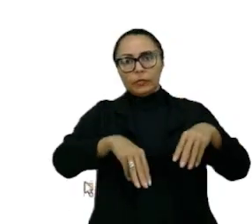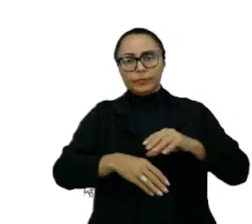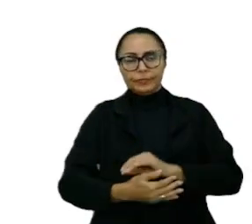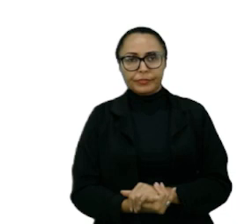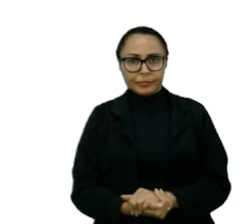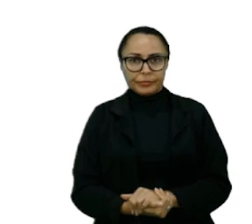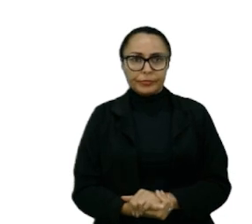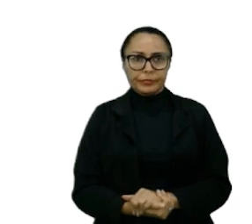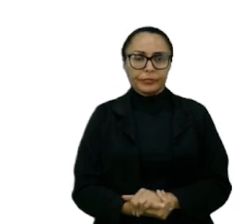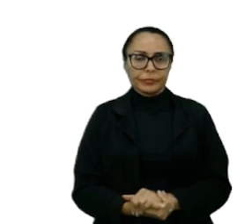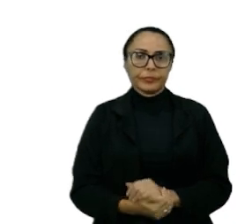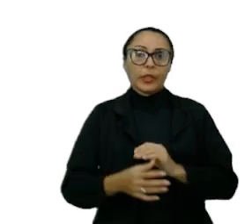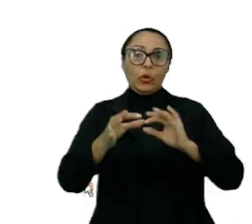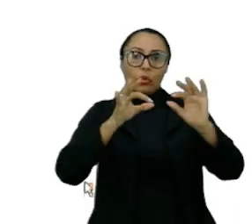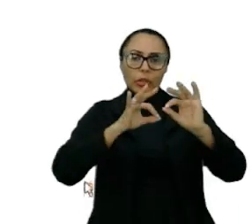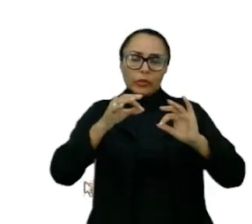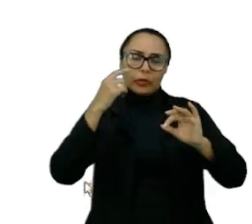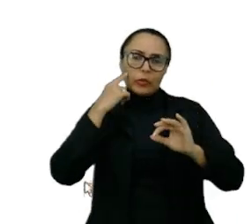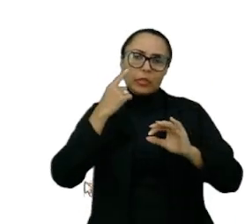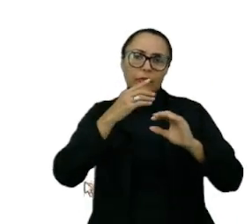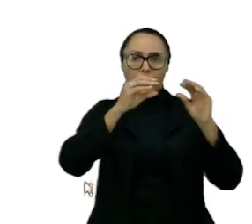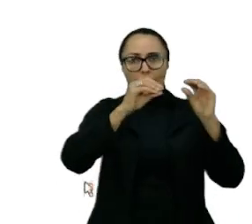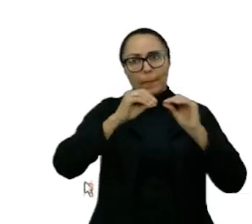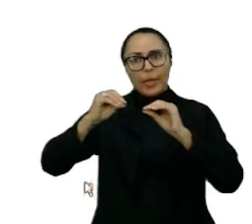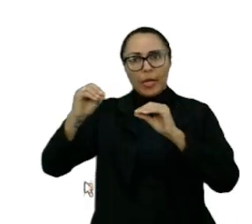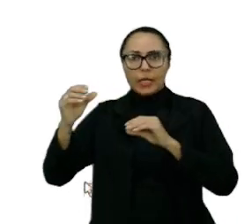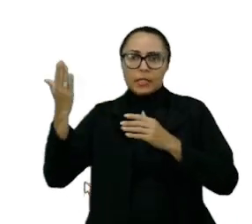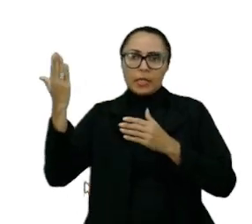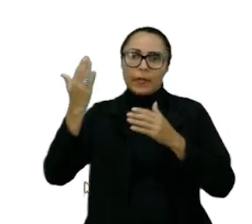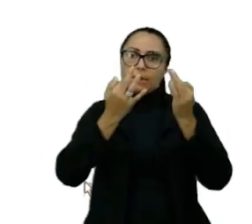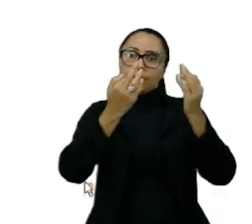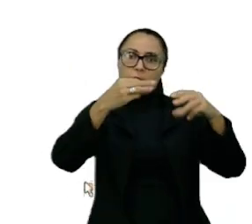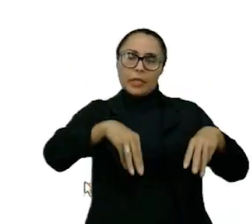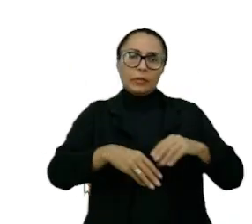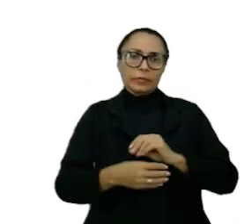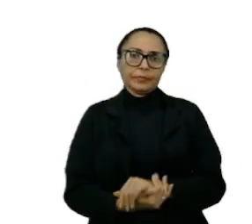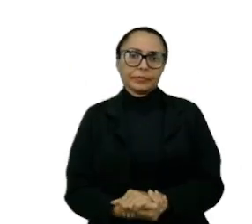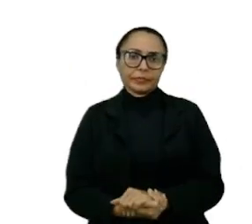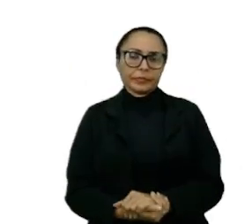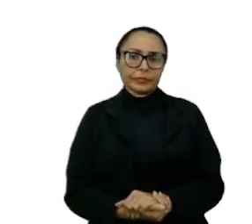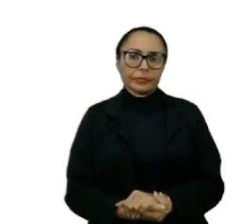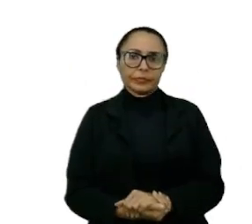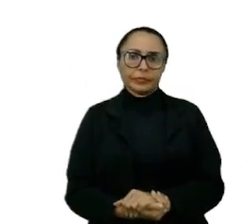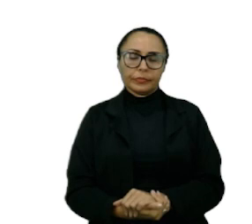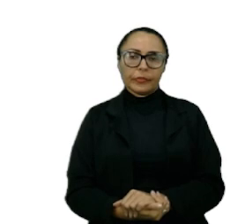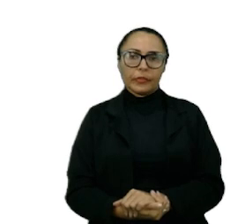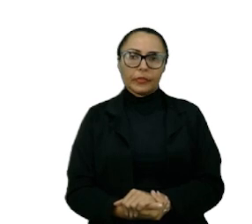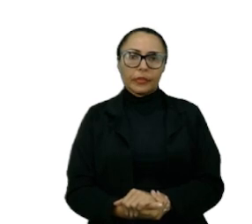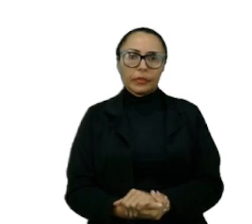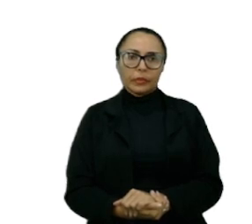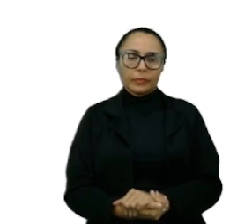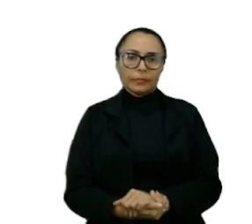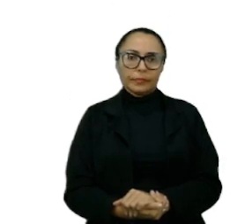Ali no conforme, você vai para a auditoria final. Da auditoria final,